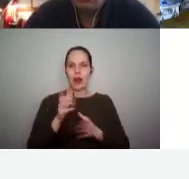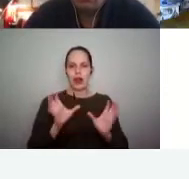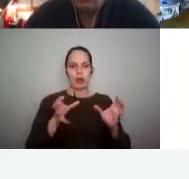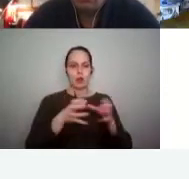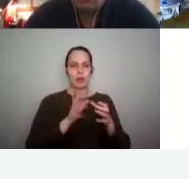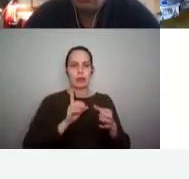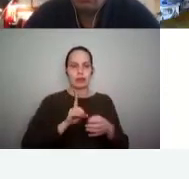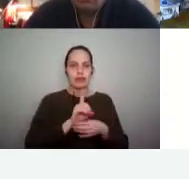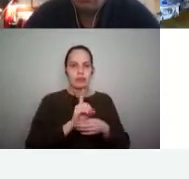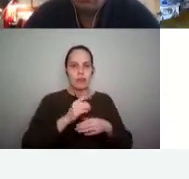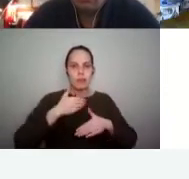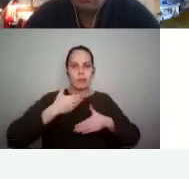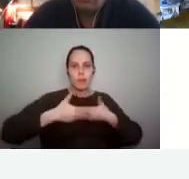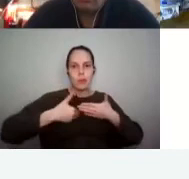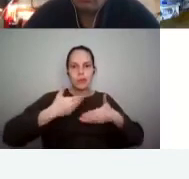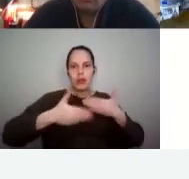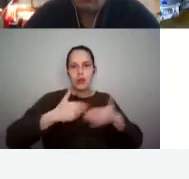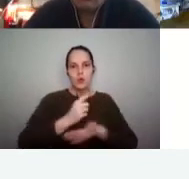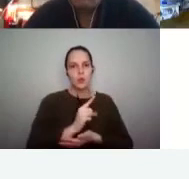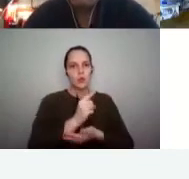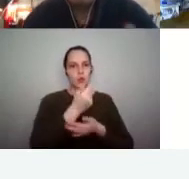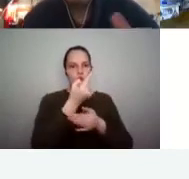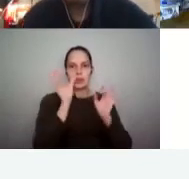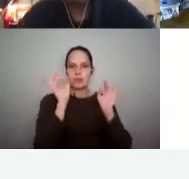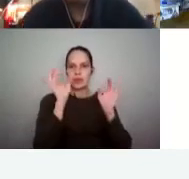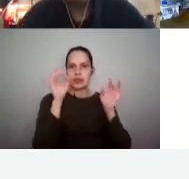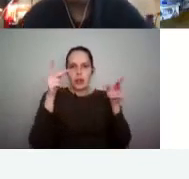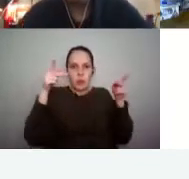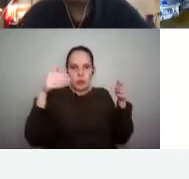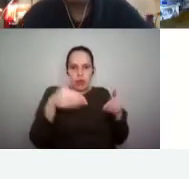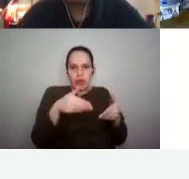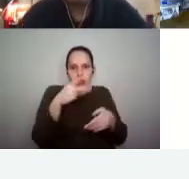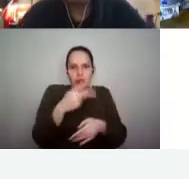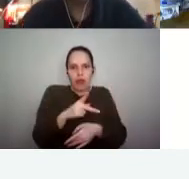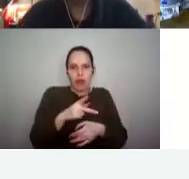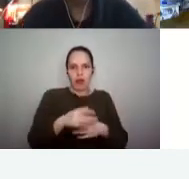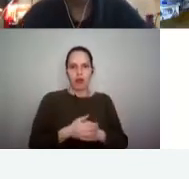processo de ensinar e aprender. Pode passar.